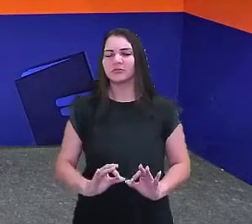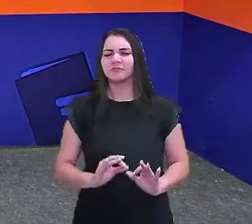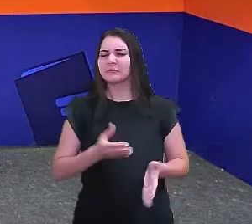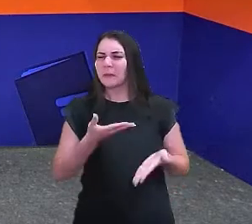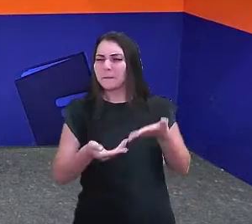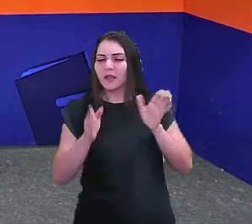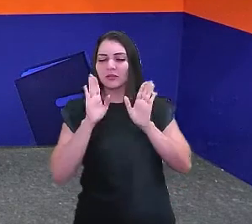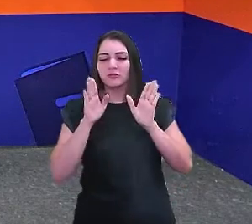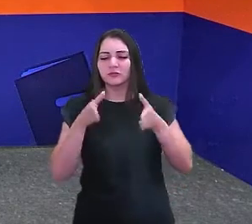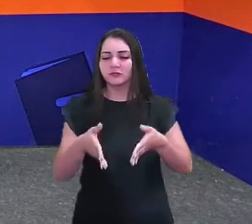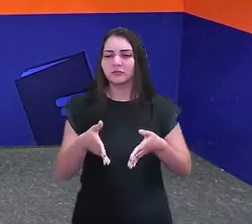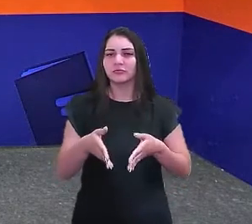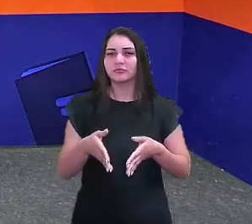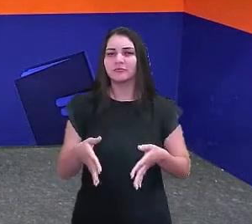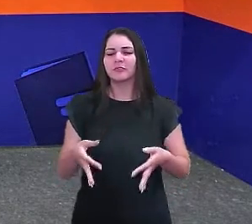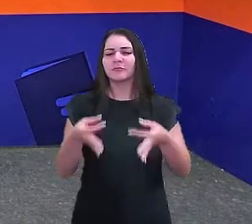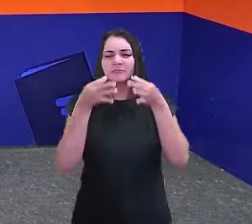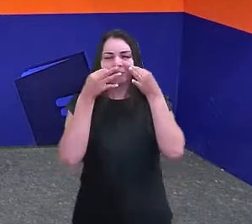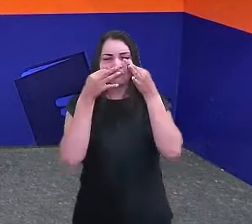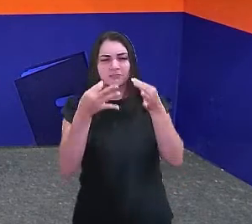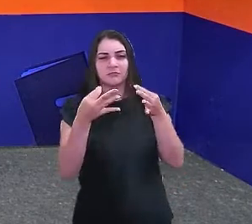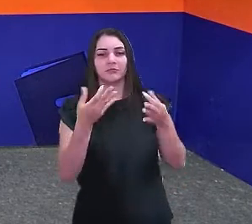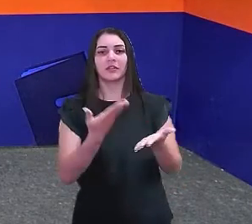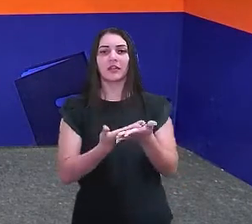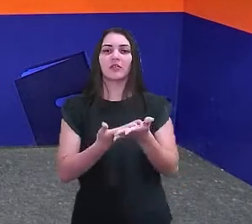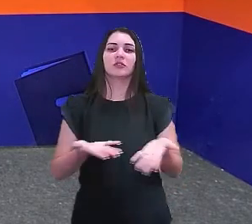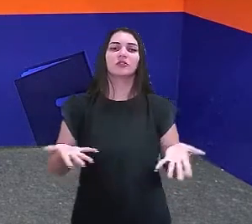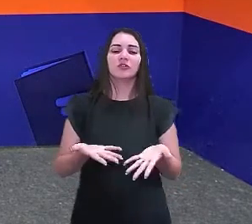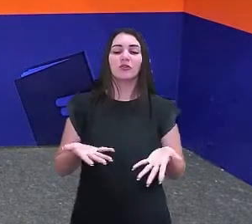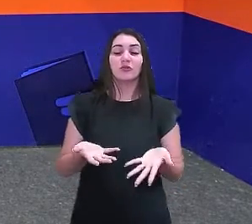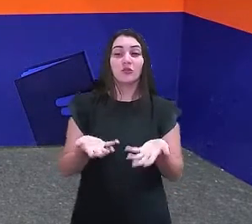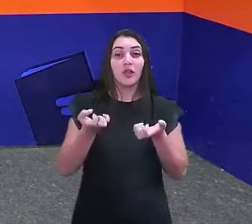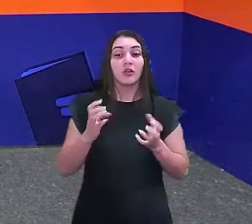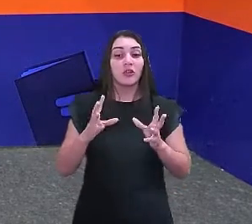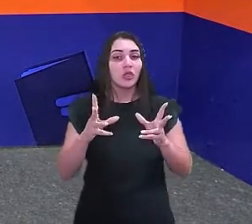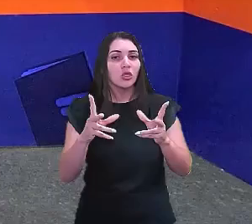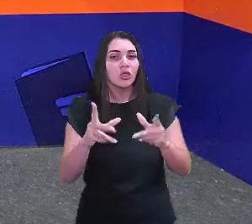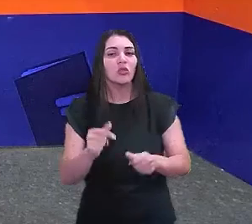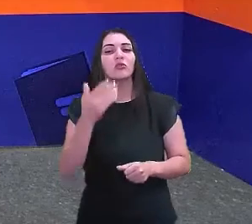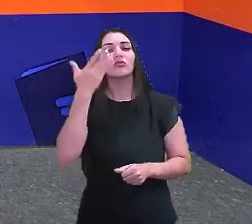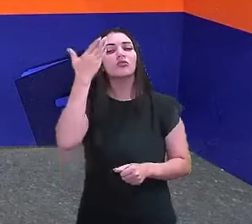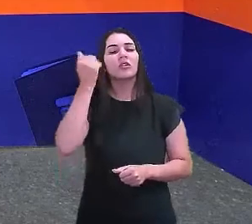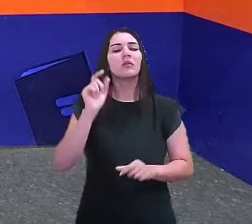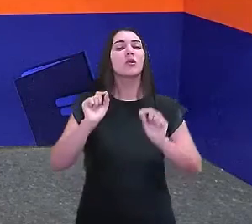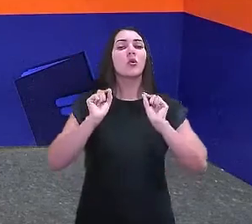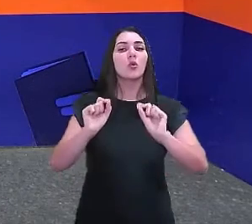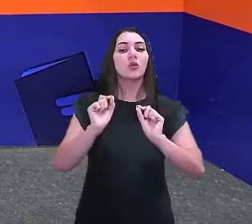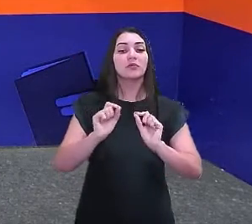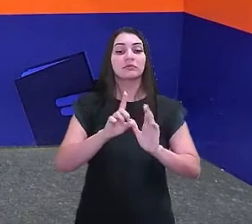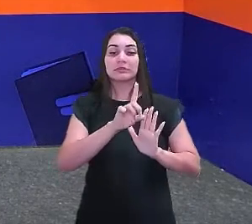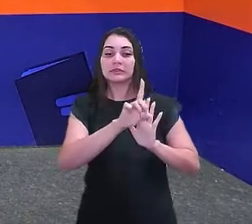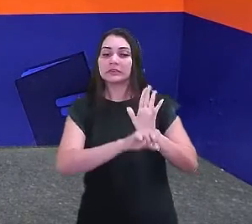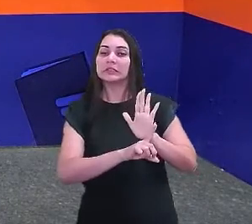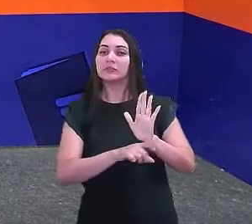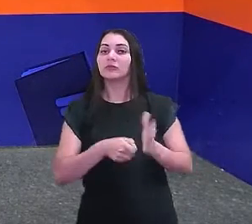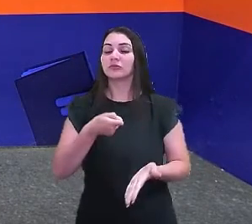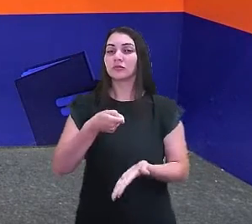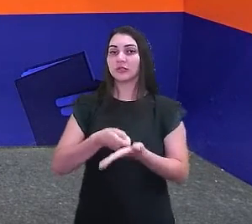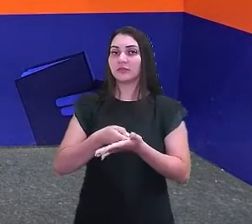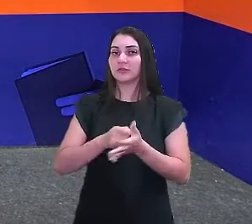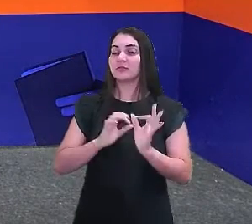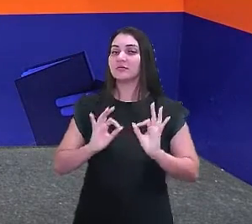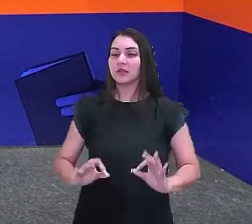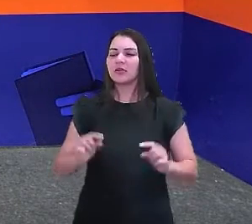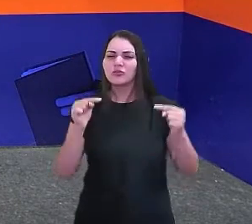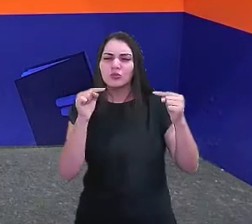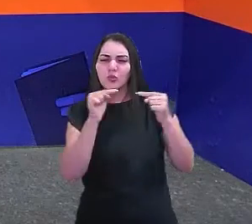fica ligadinho na nossa aula de hoje, porque eu quero que todo mundo saia dessa aula hoje sabendo tudo que é de direito e de dever, tá certo?